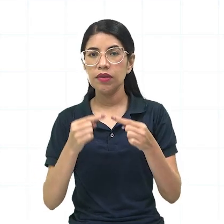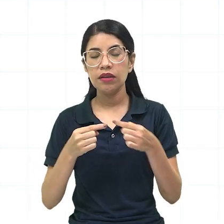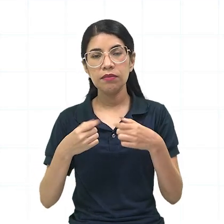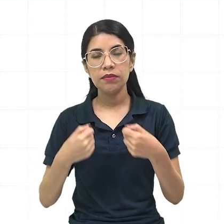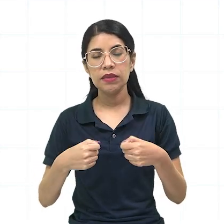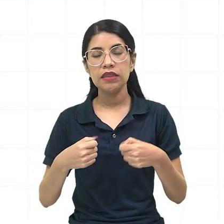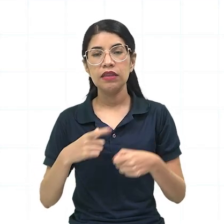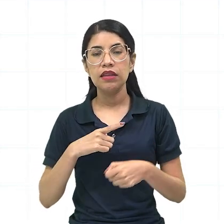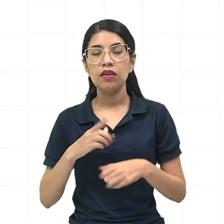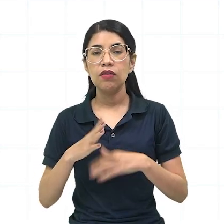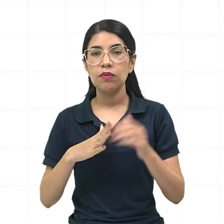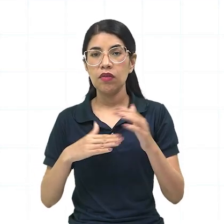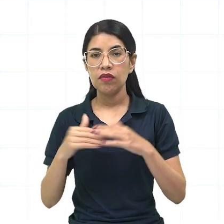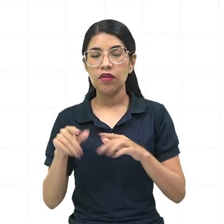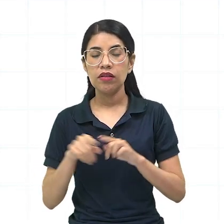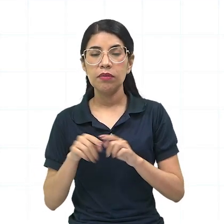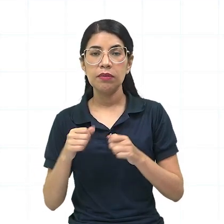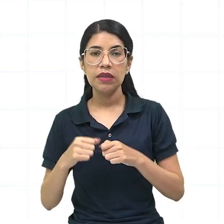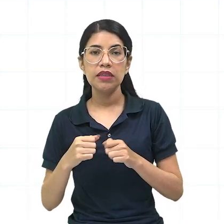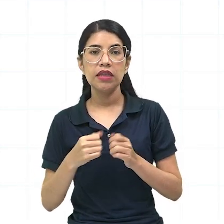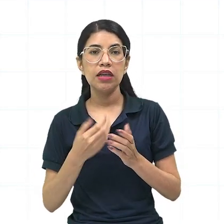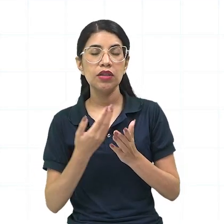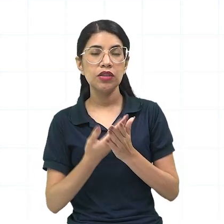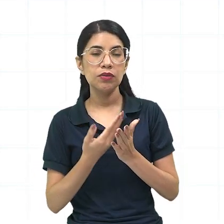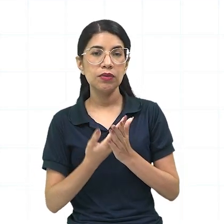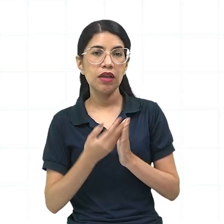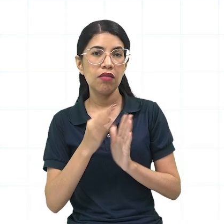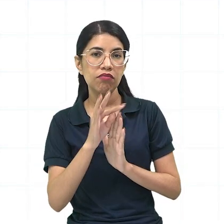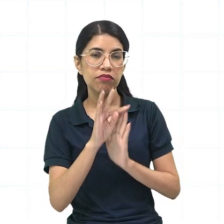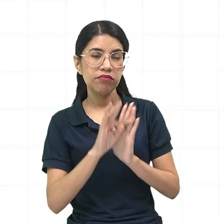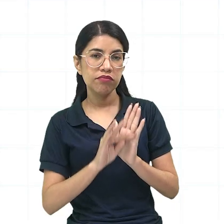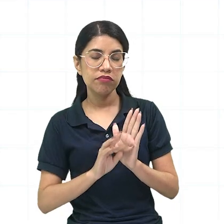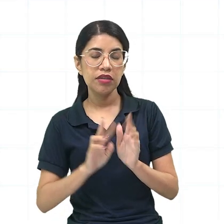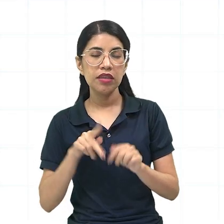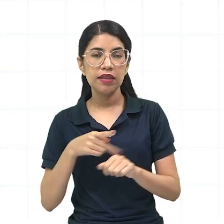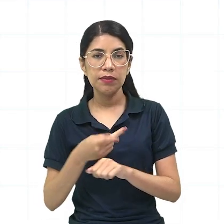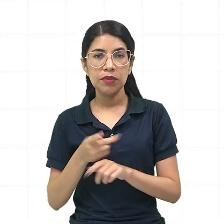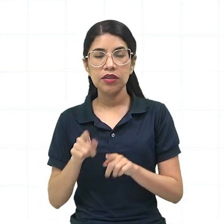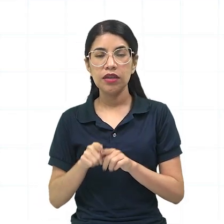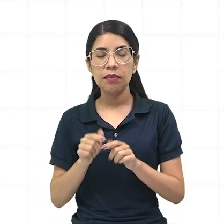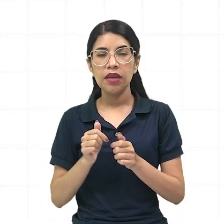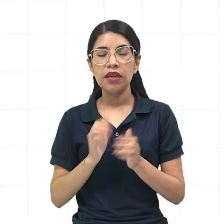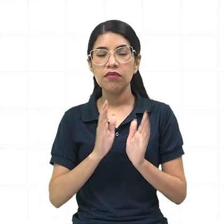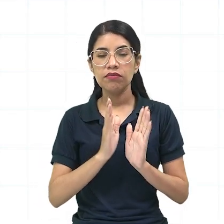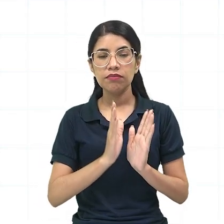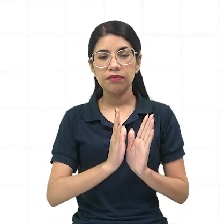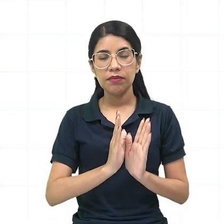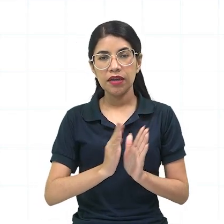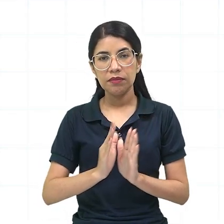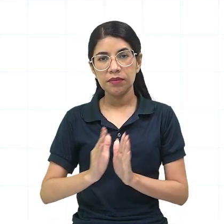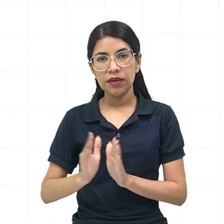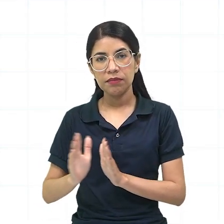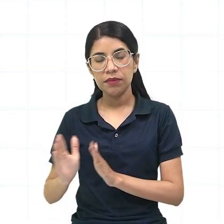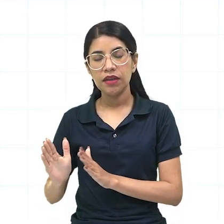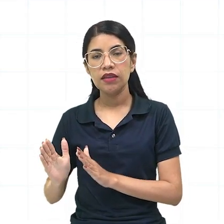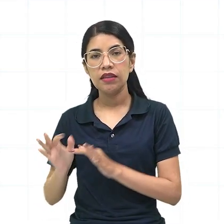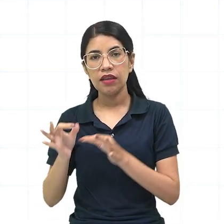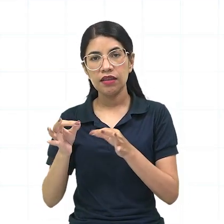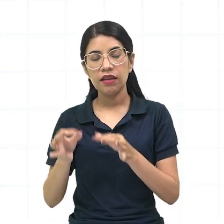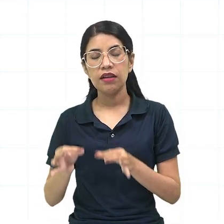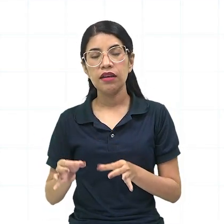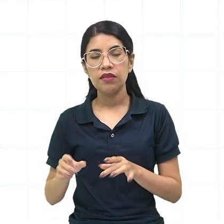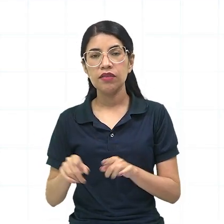deve estudar o texto e depois acompanhá-lo passo a passo.